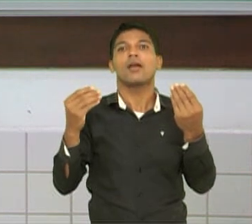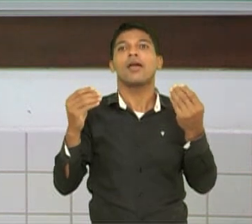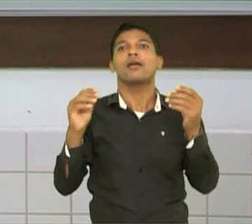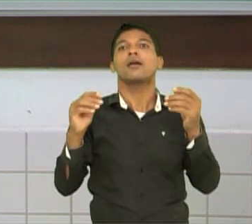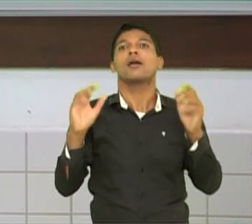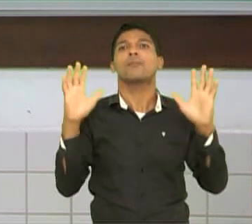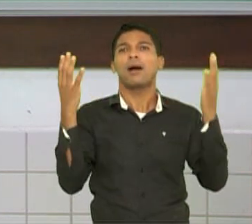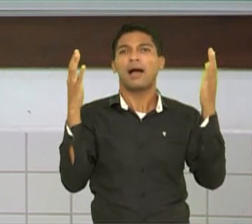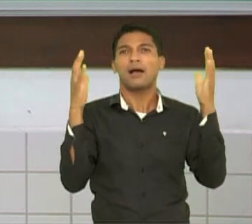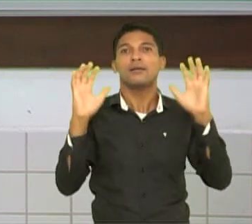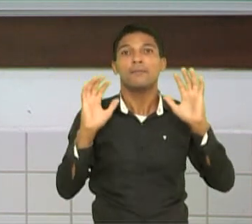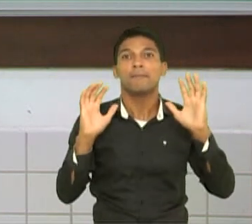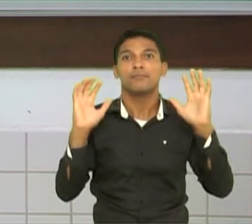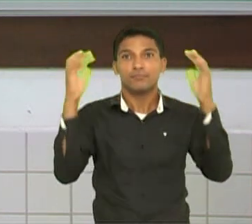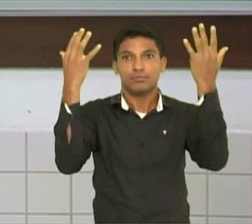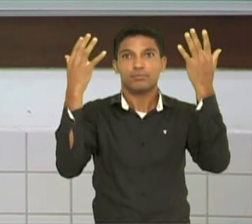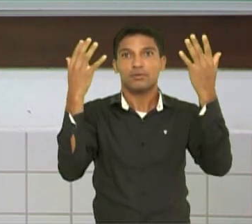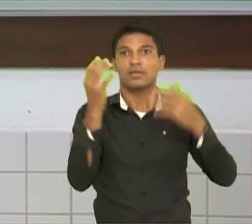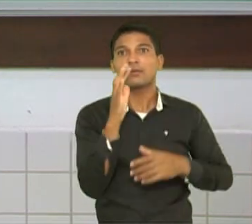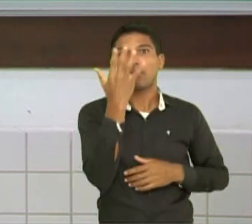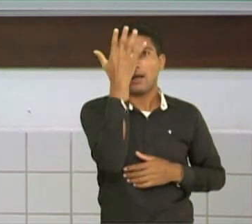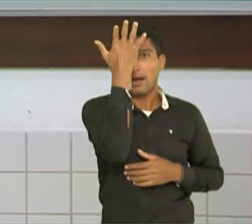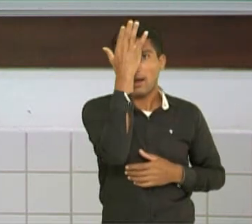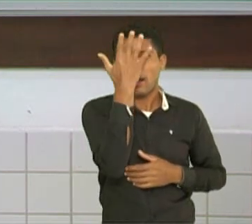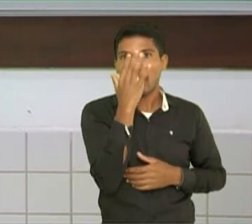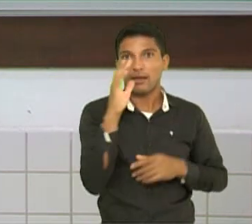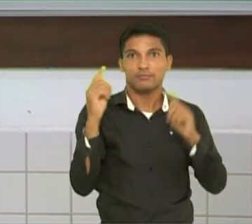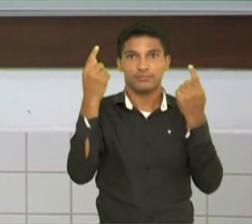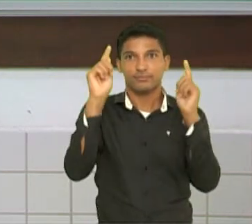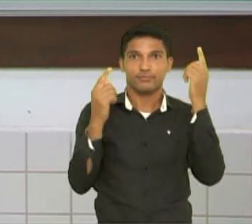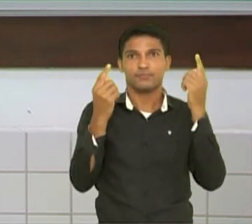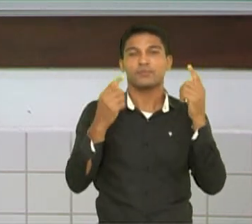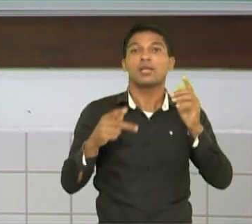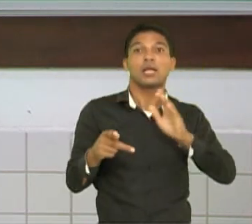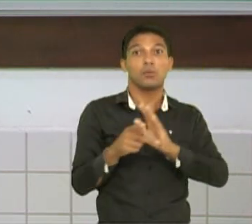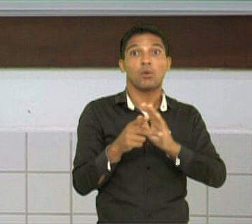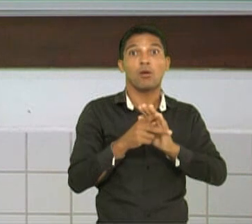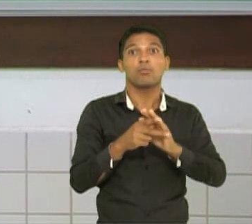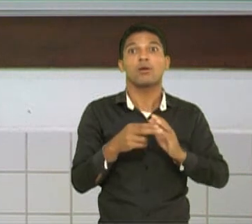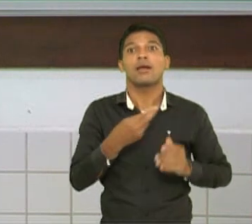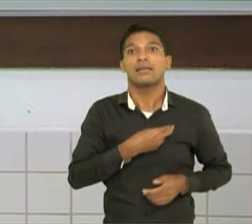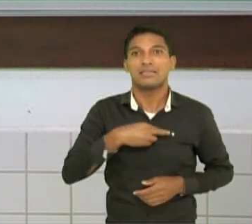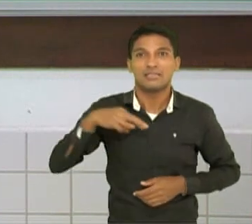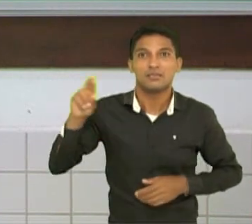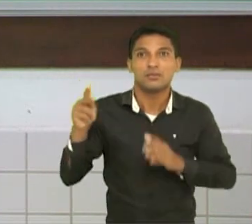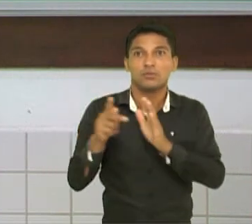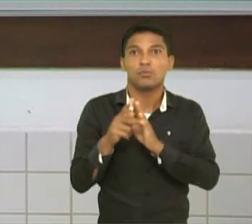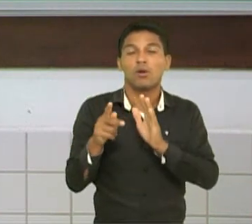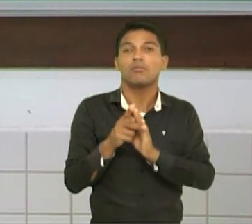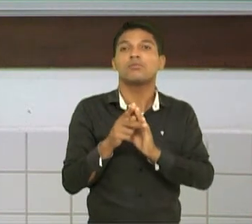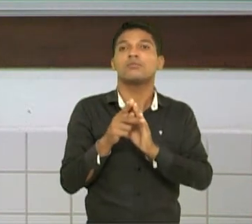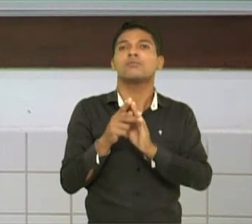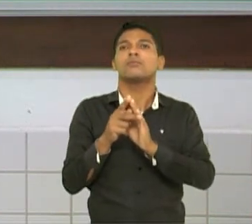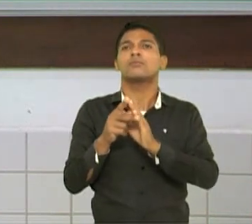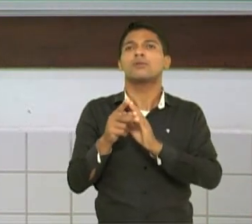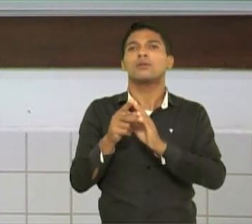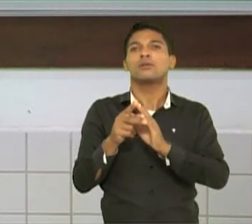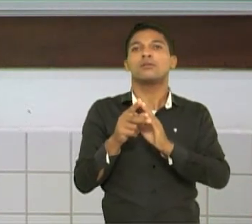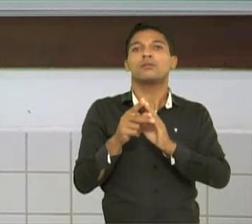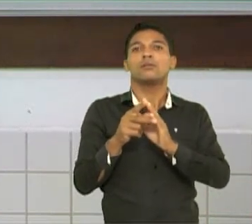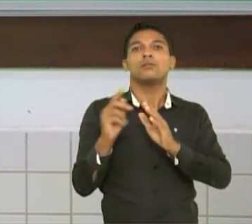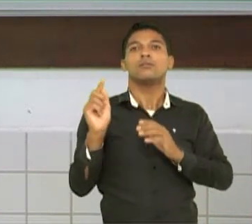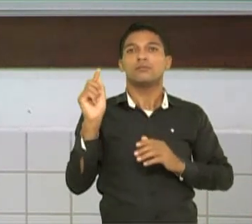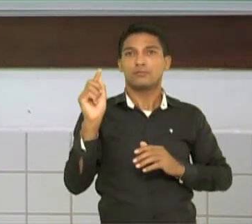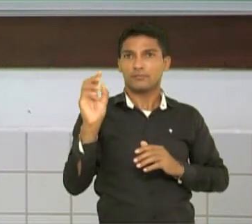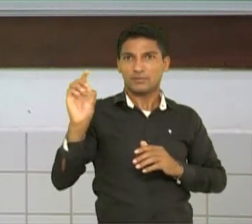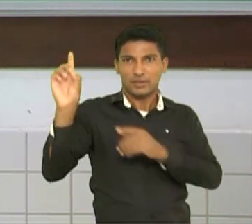como uma festa religiosa dos deuses gregos, Dionísio, Baco, agradecimento à fartura, tornou-se uma festa que hoje é muito